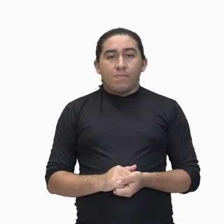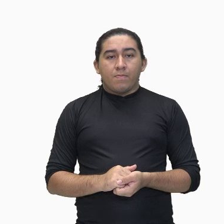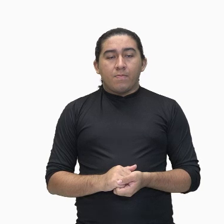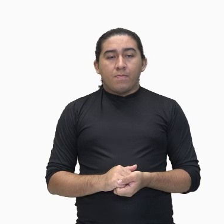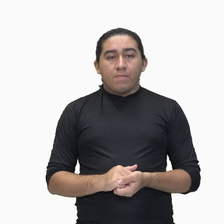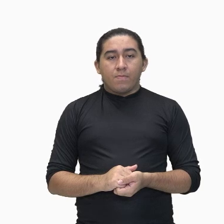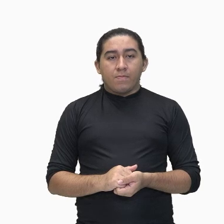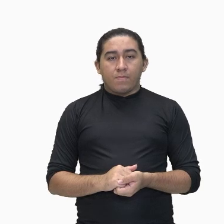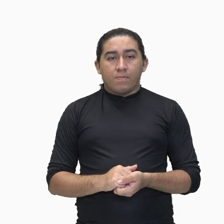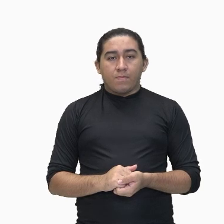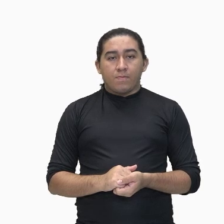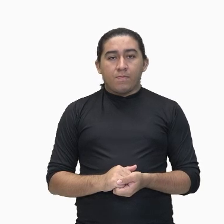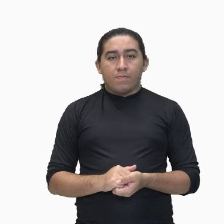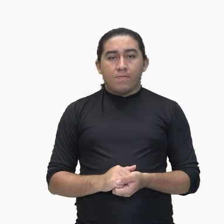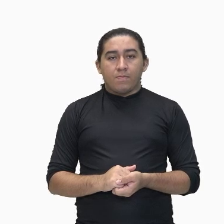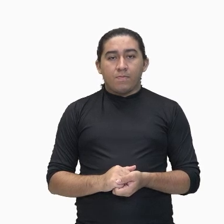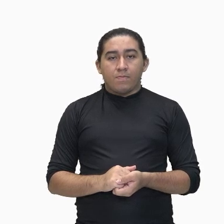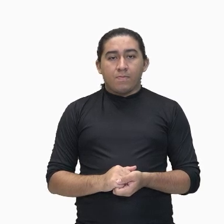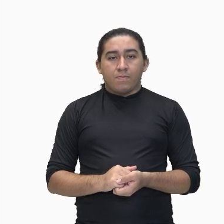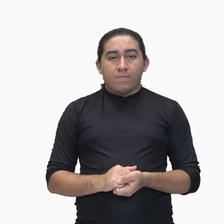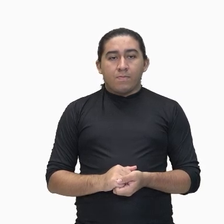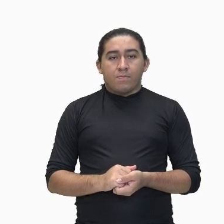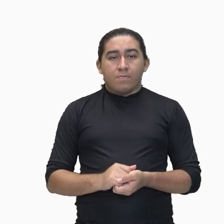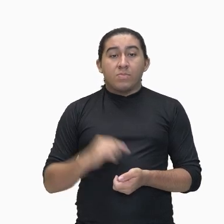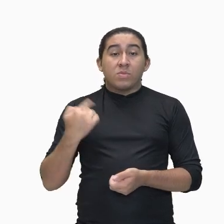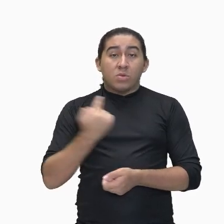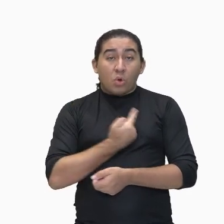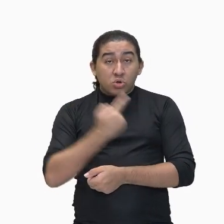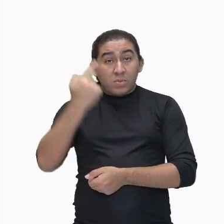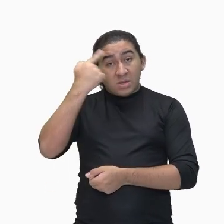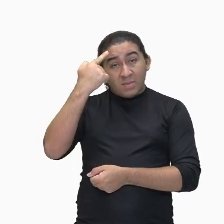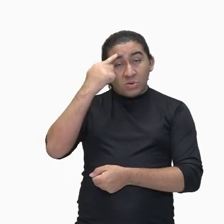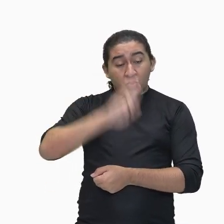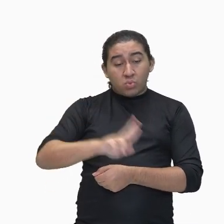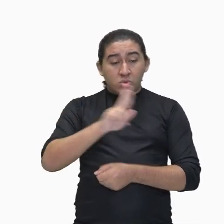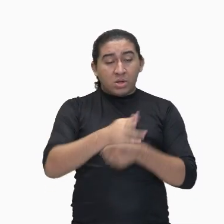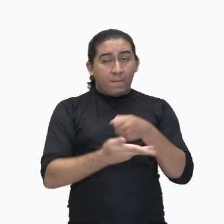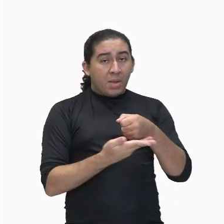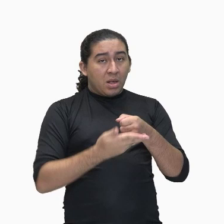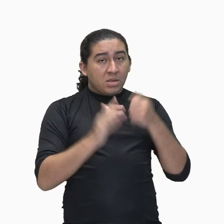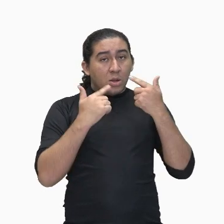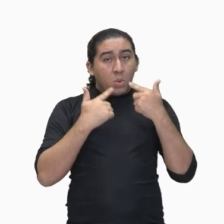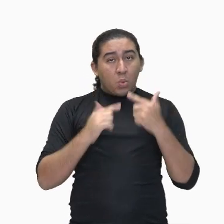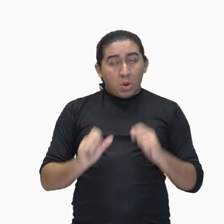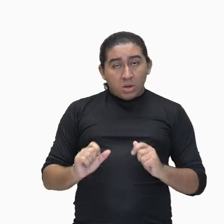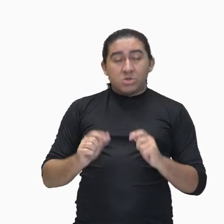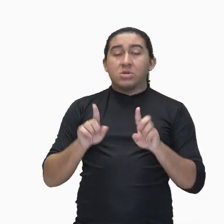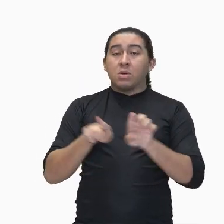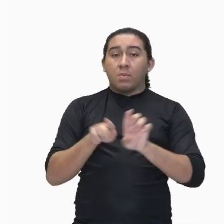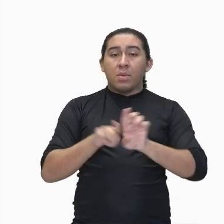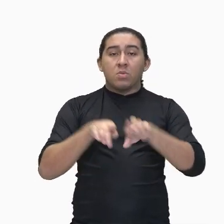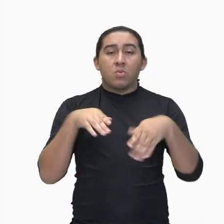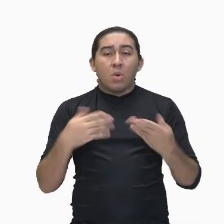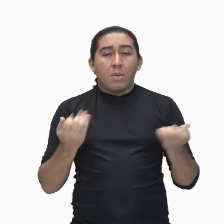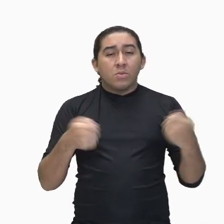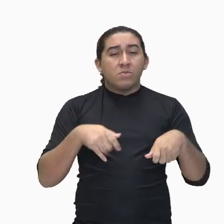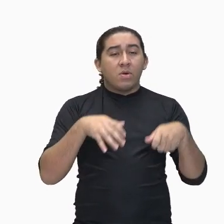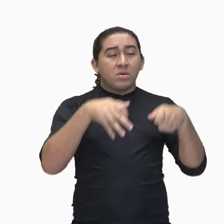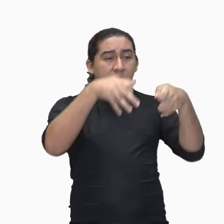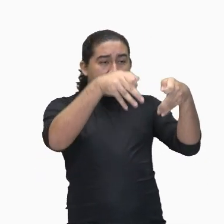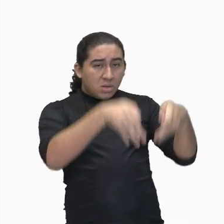está mediando essa nossa reflexão, o nosso pensamento, e que parte de certas afirmações